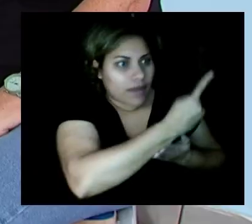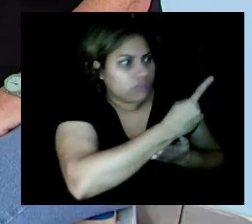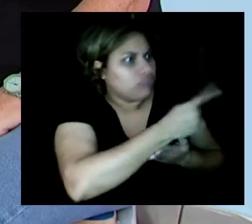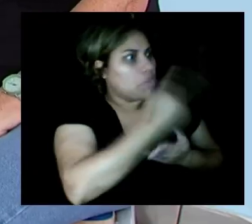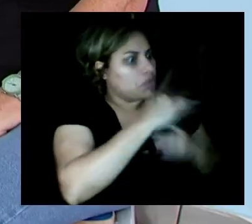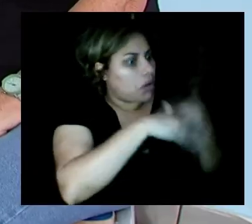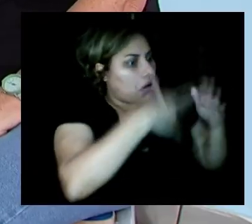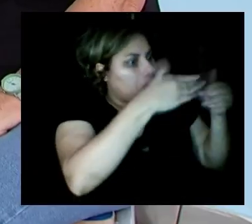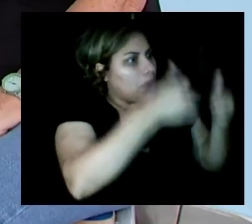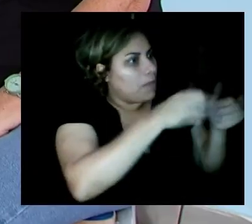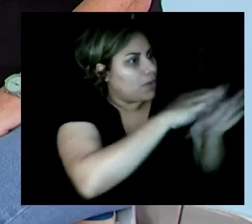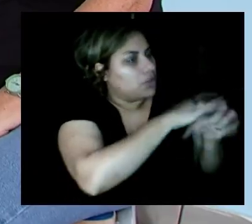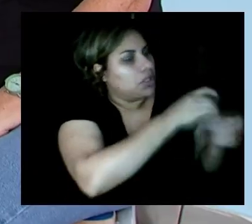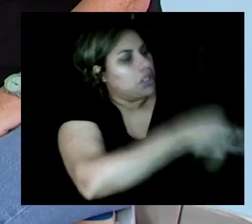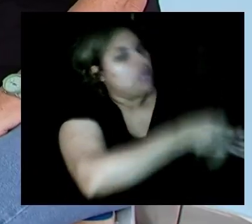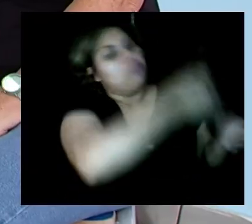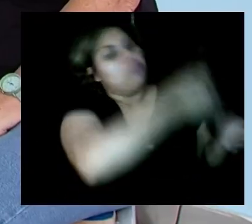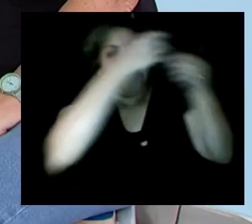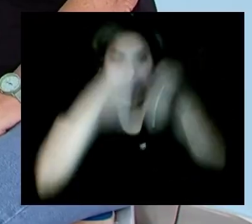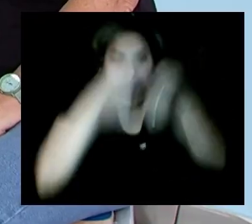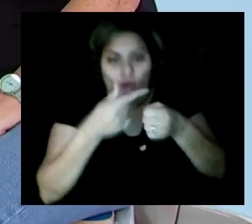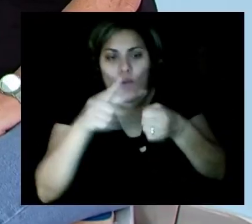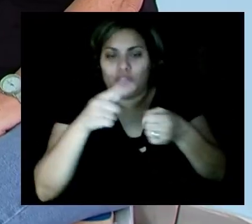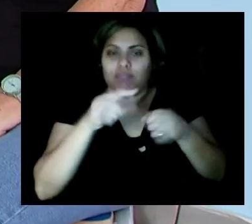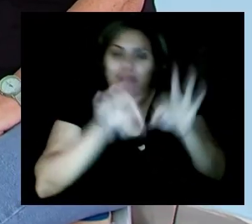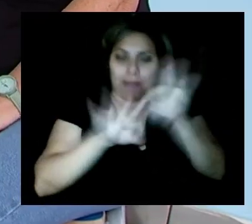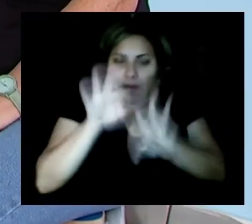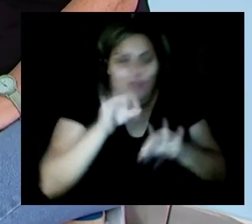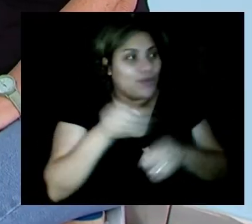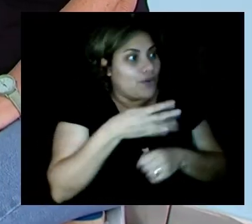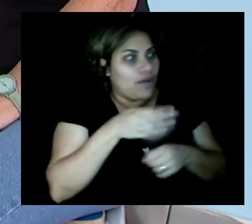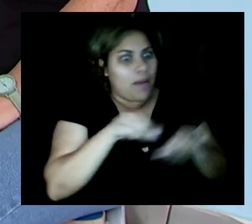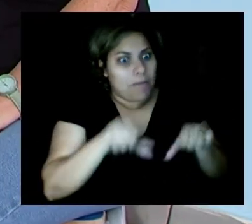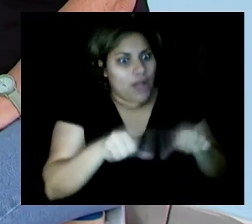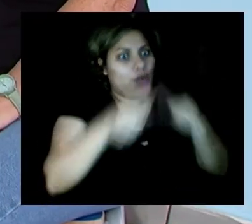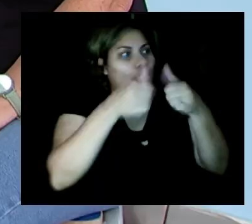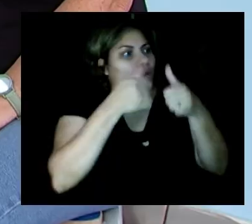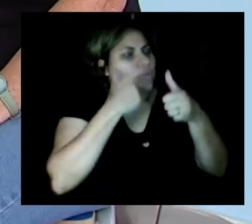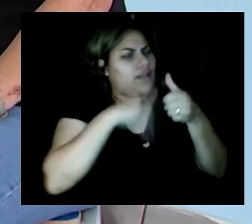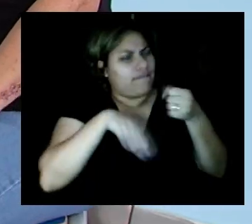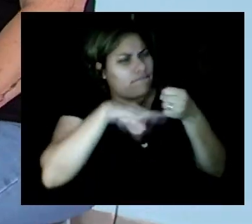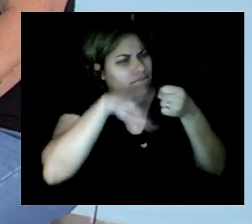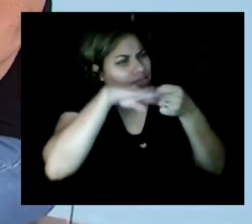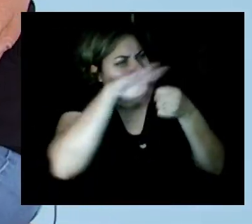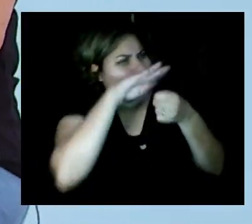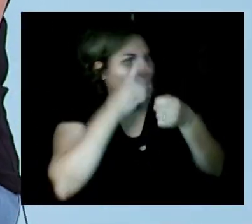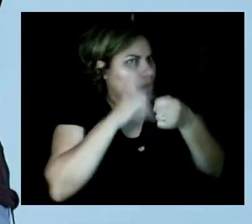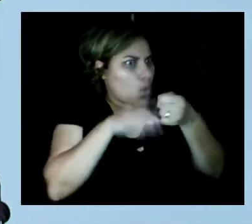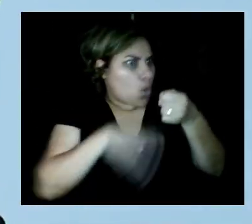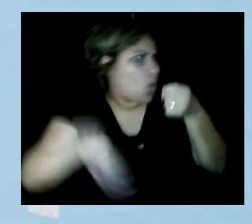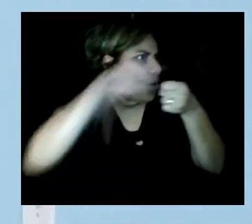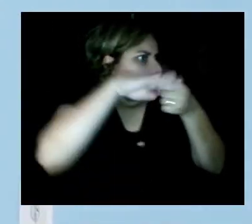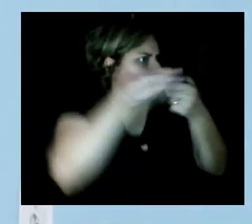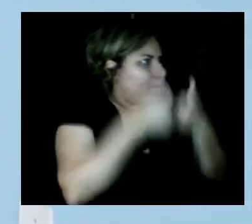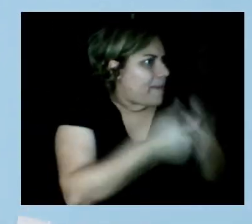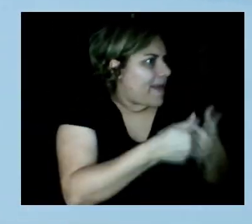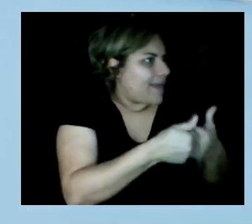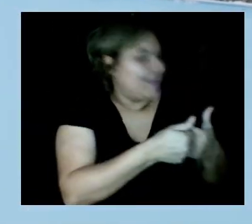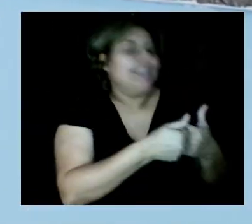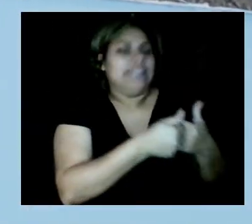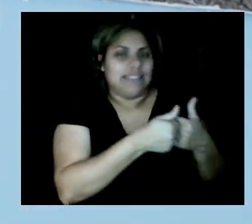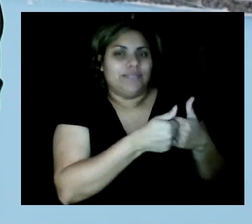assim, melhorou, atingiu aqueles níveis que a gente queria. Tá, vamos pensar para onde que a gente